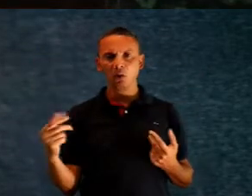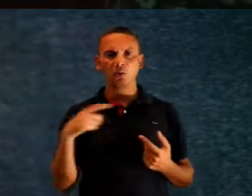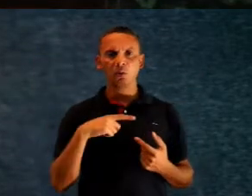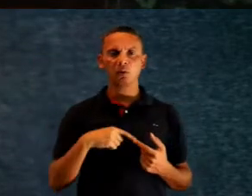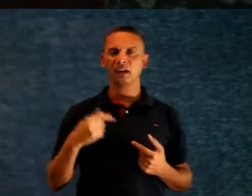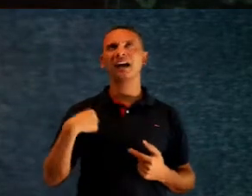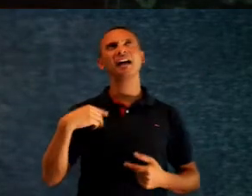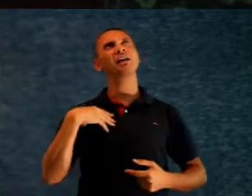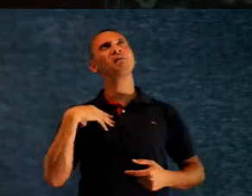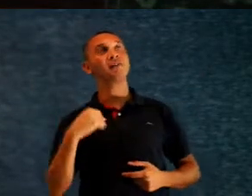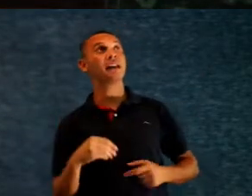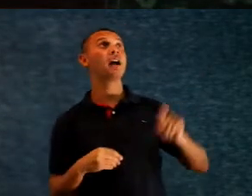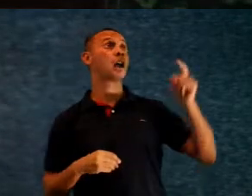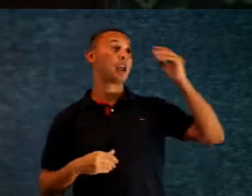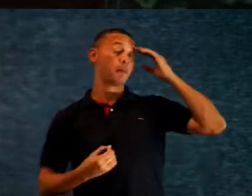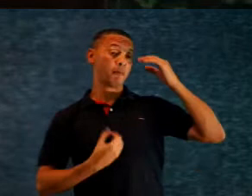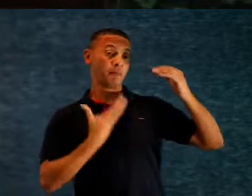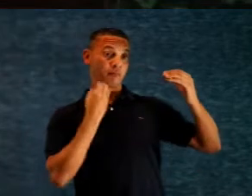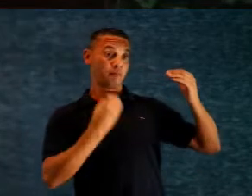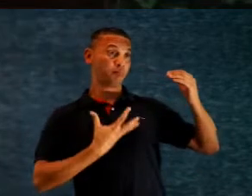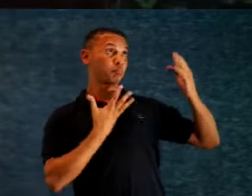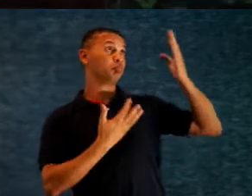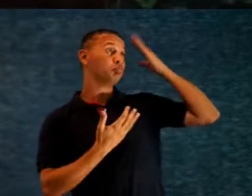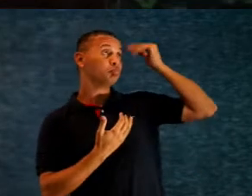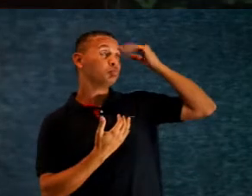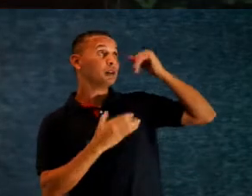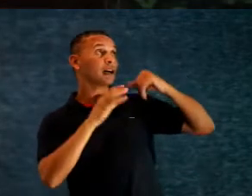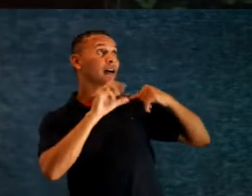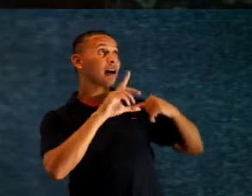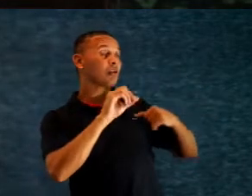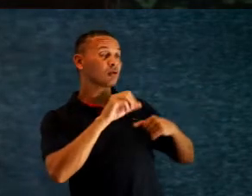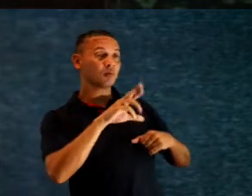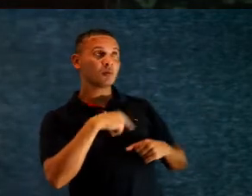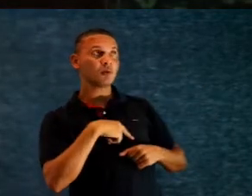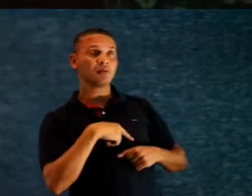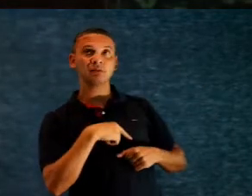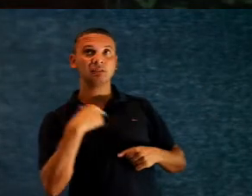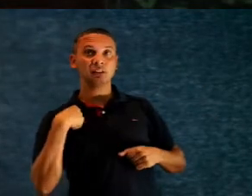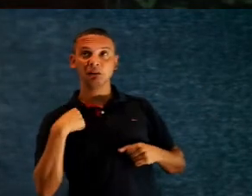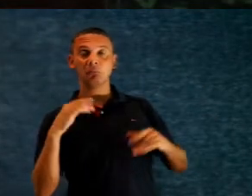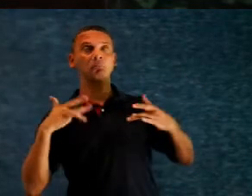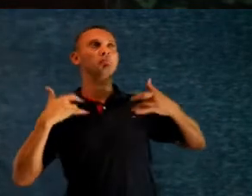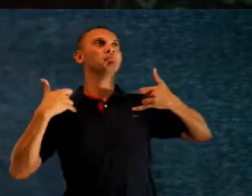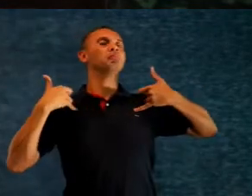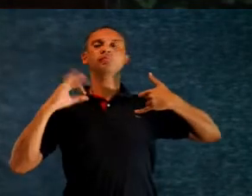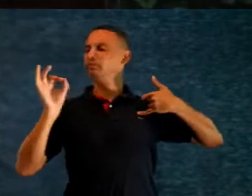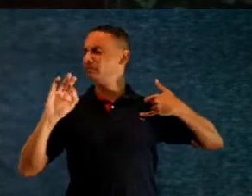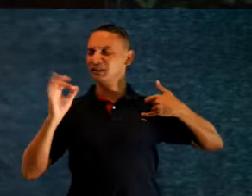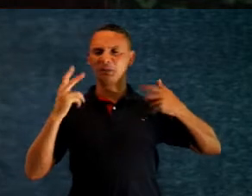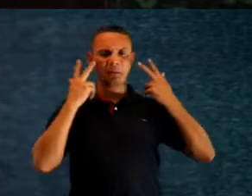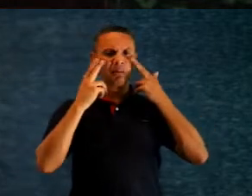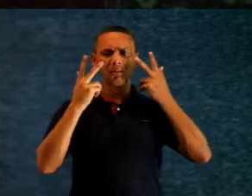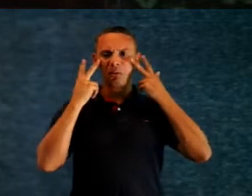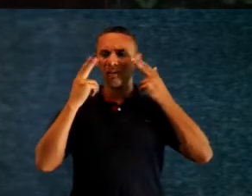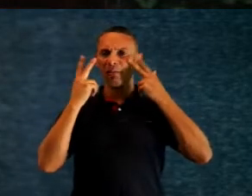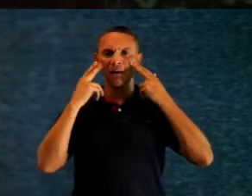de ser filha de uma estrela literária com a grandeza, com o brilho de Carlos Drummond de Andrade. Então,